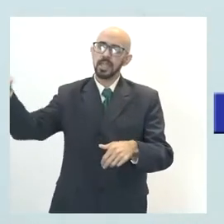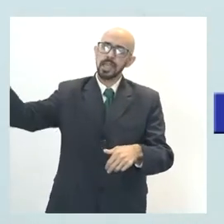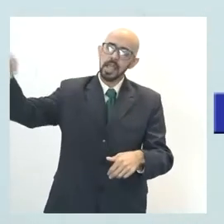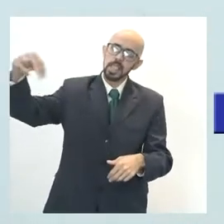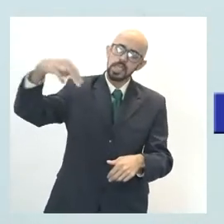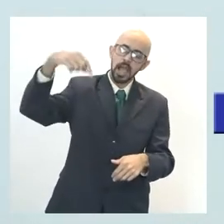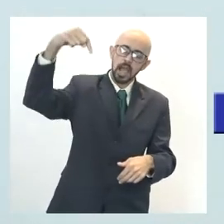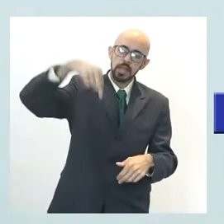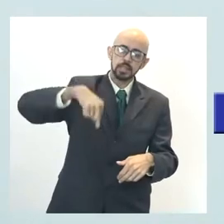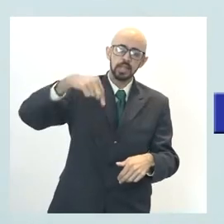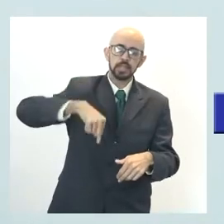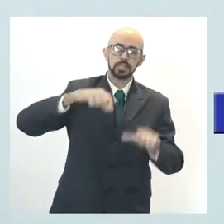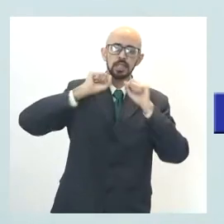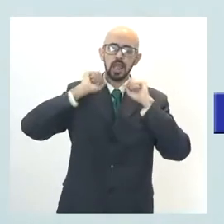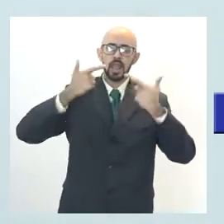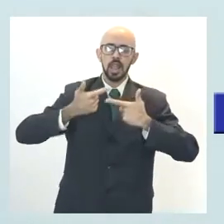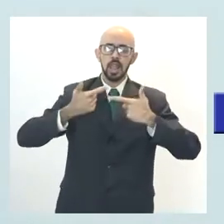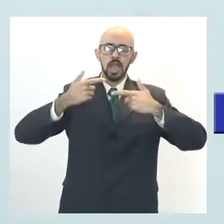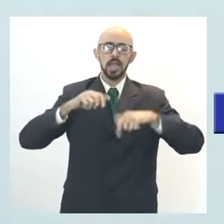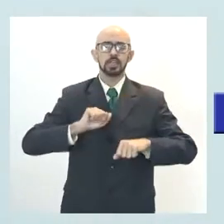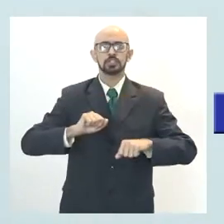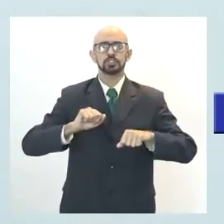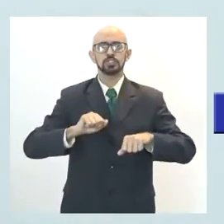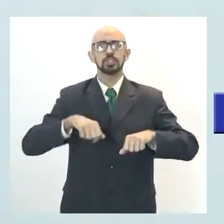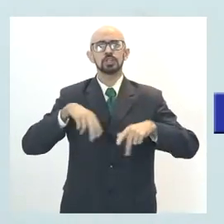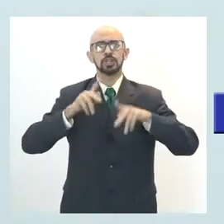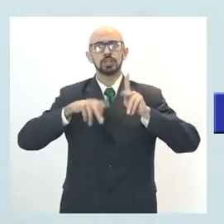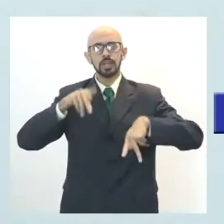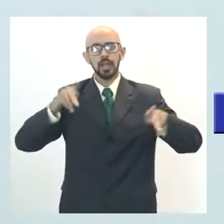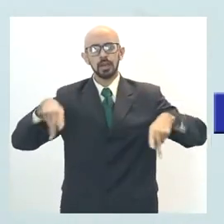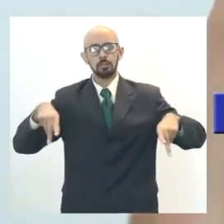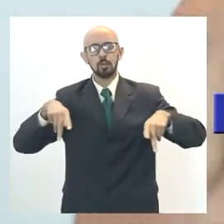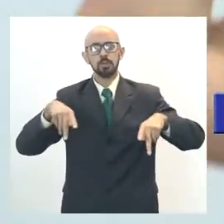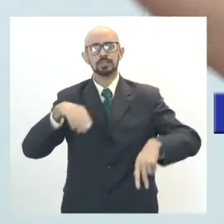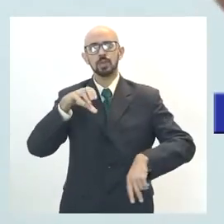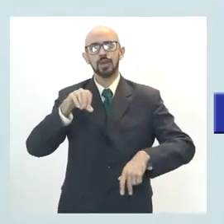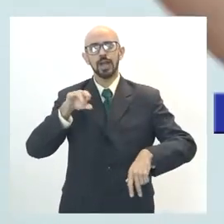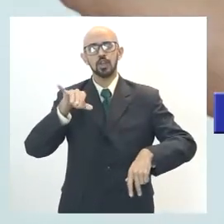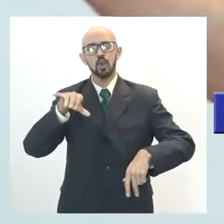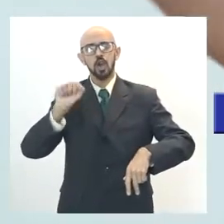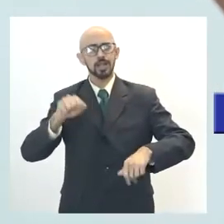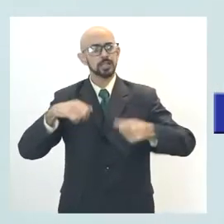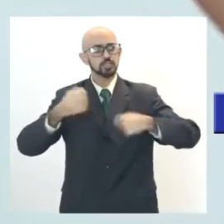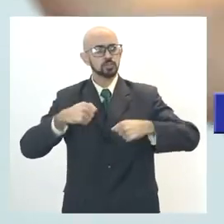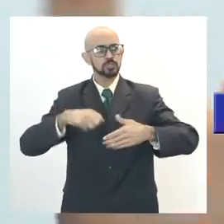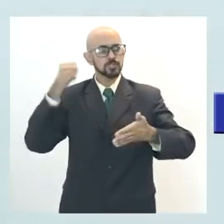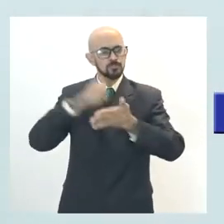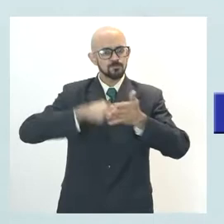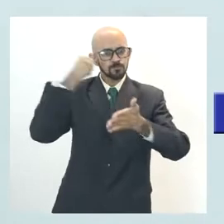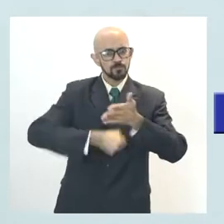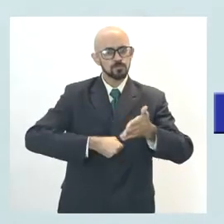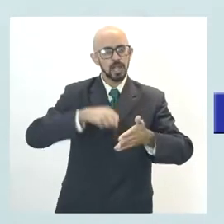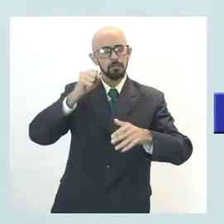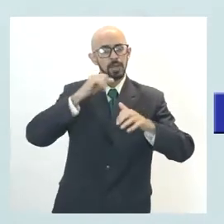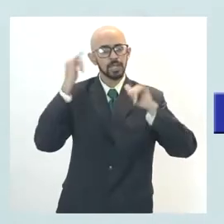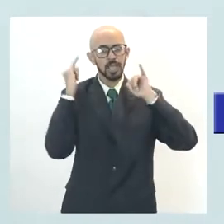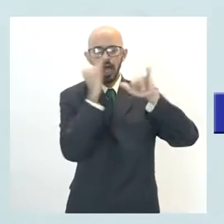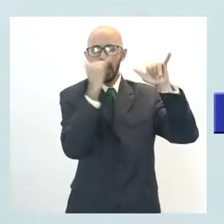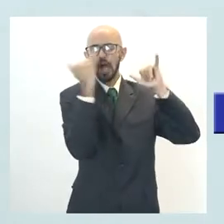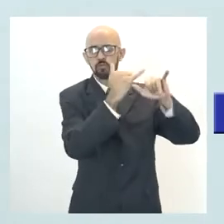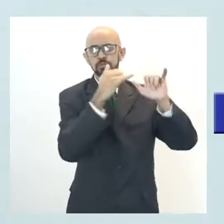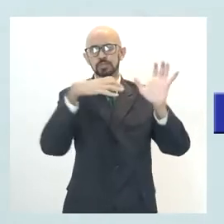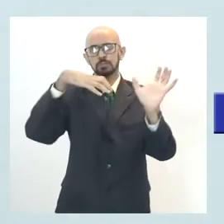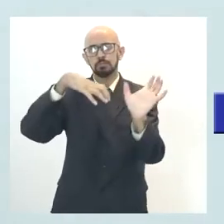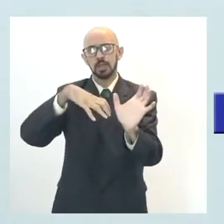dos trabalhadores e da população carioca por onde a gente deve fazer pressão para que ela chegue lá que ficou e chega a Brasília a